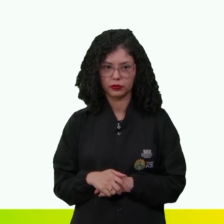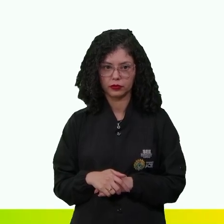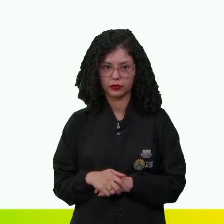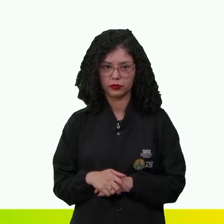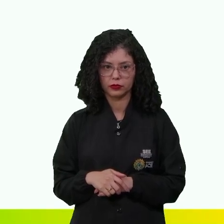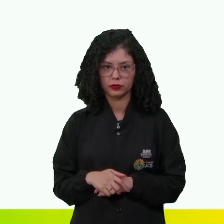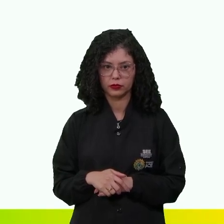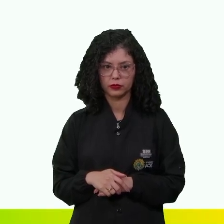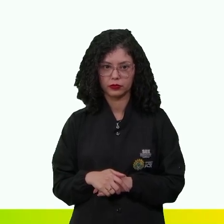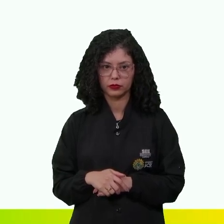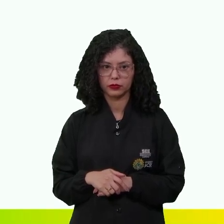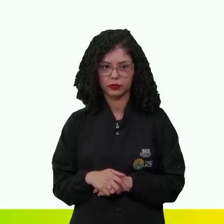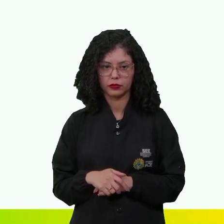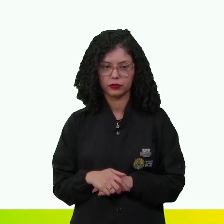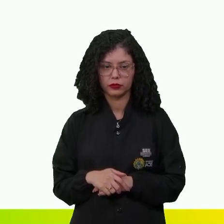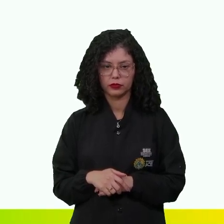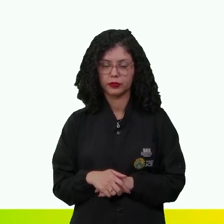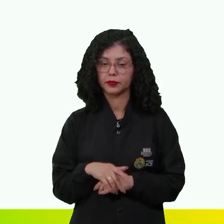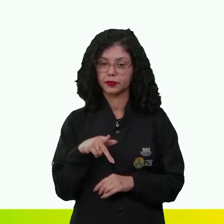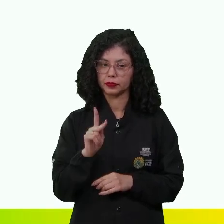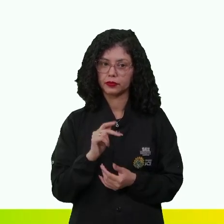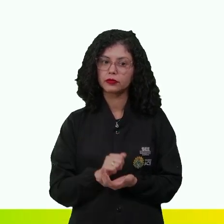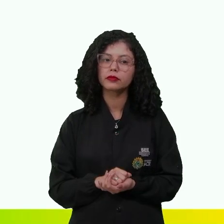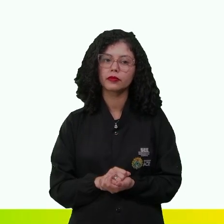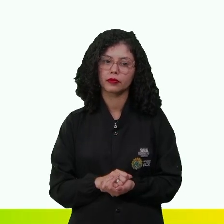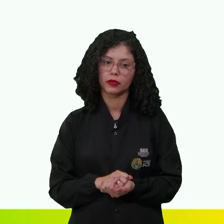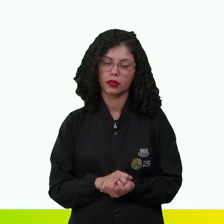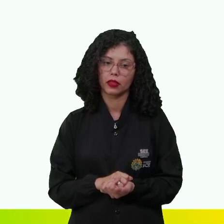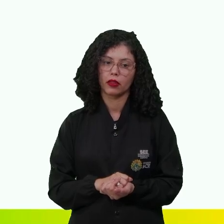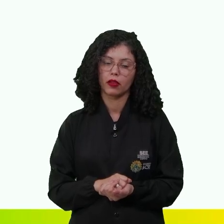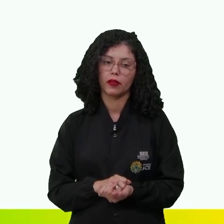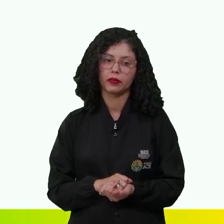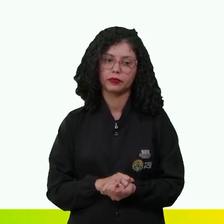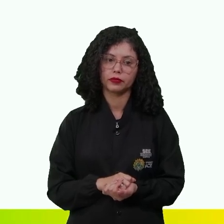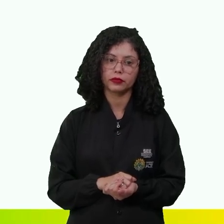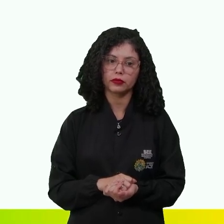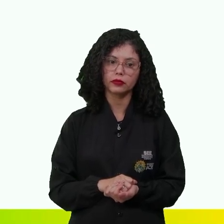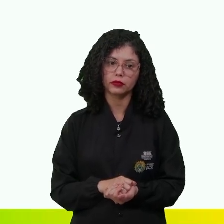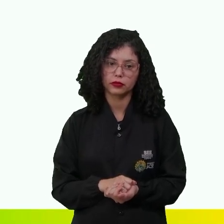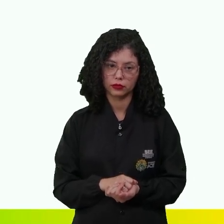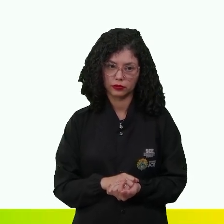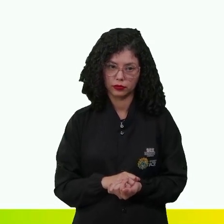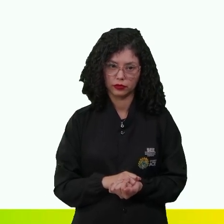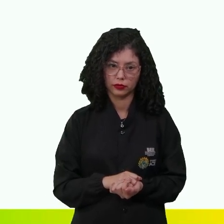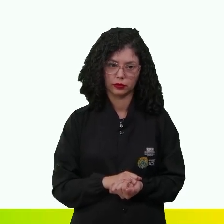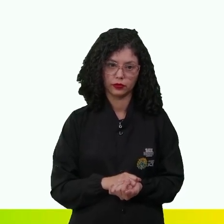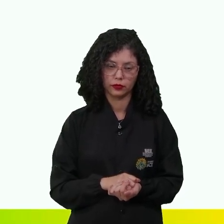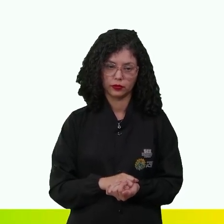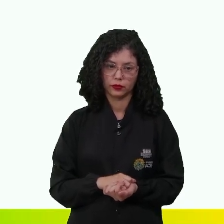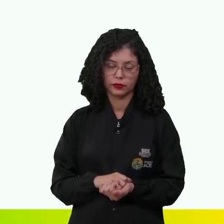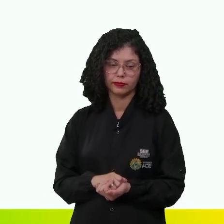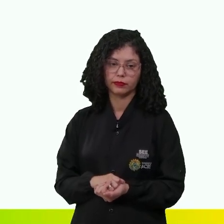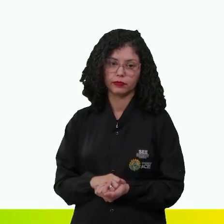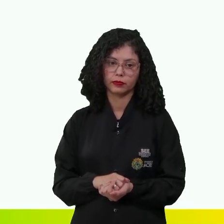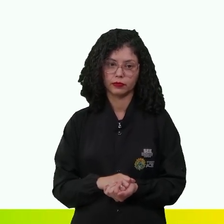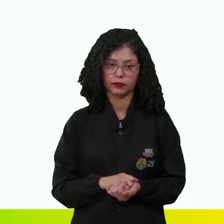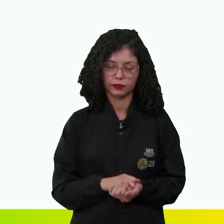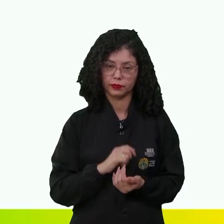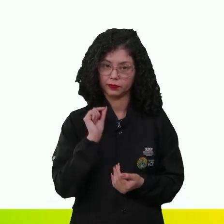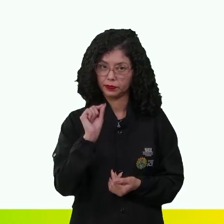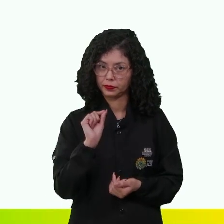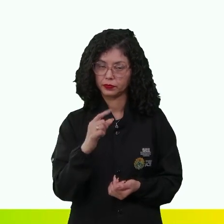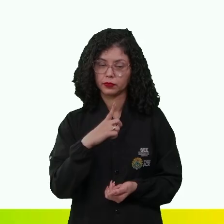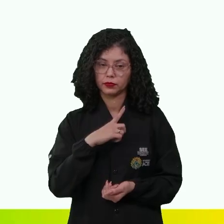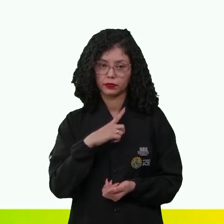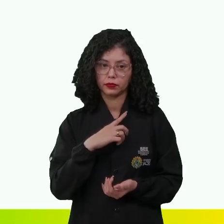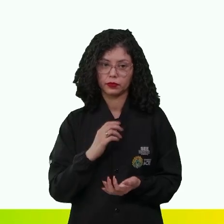Colocando o K aqui, né? A gente precisa saber do K, ok? E aí, pessoal, nós vamos ter o